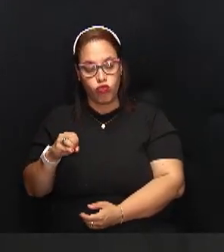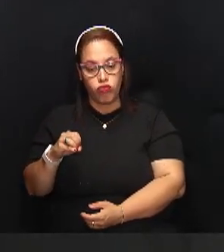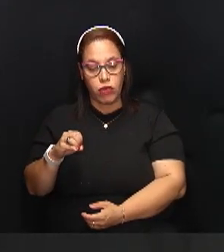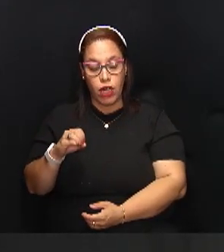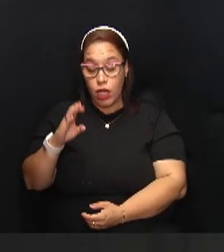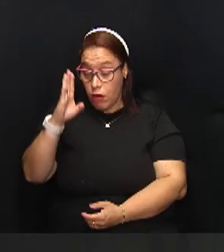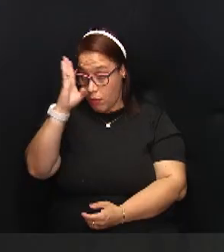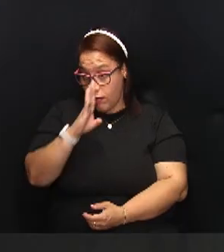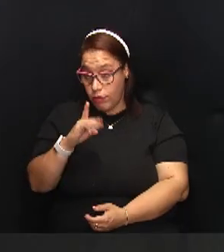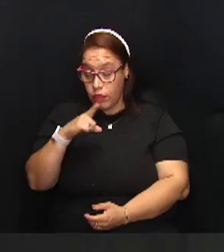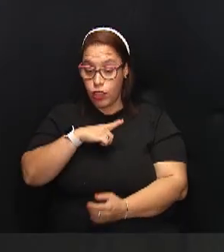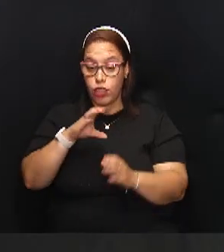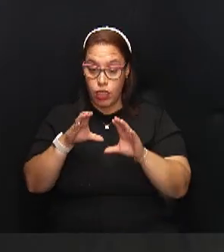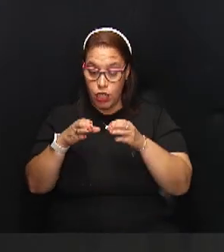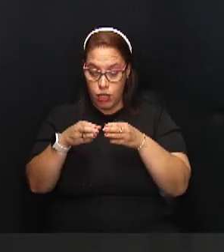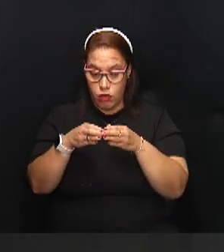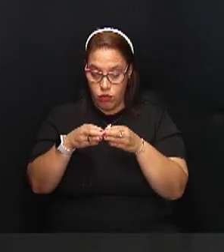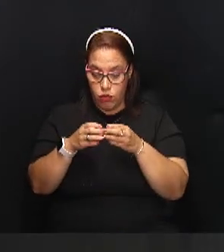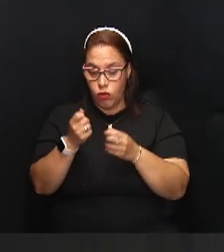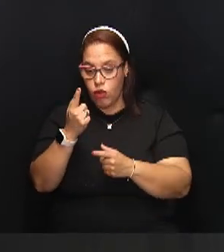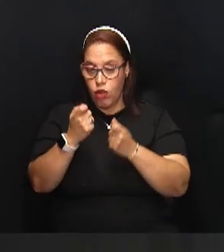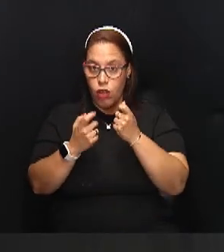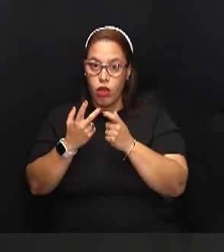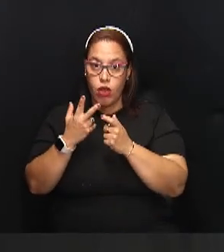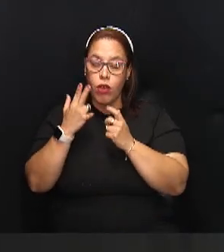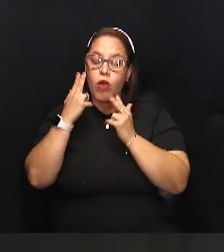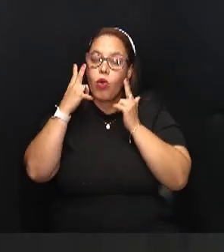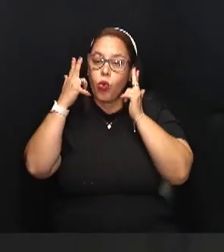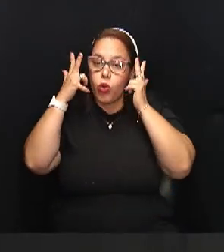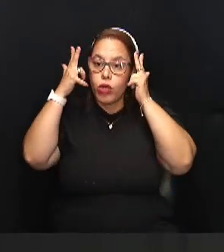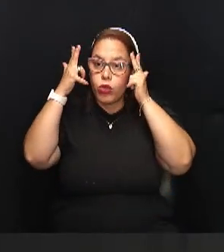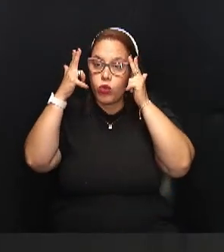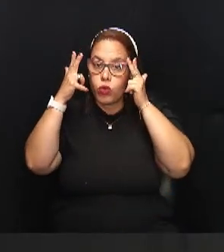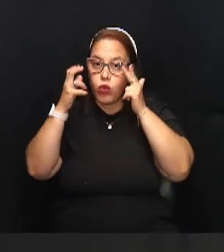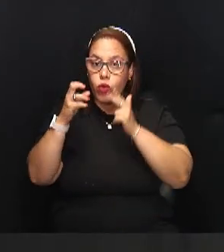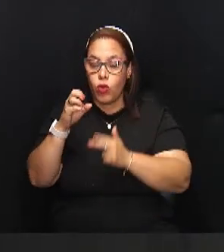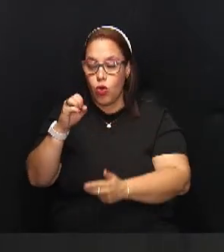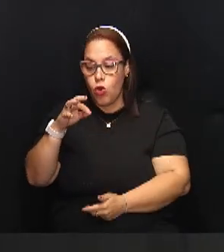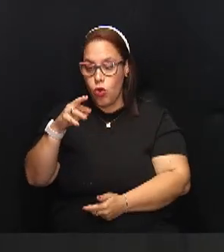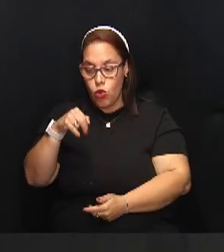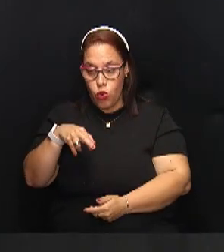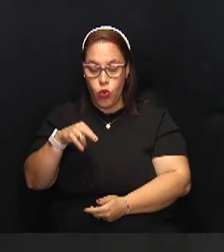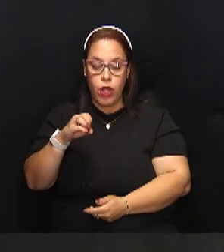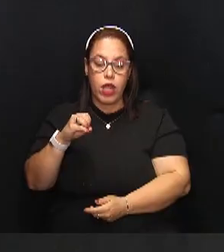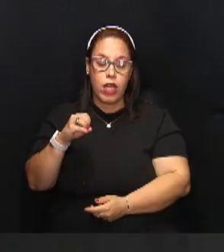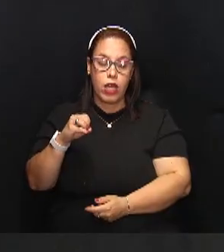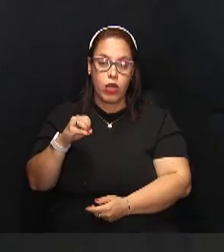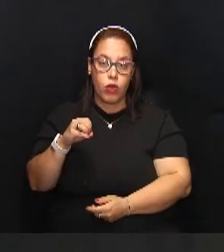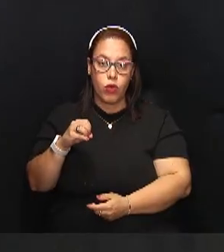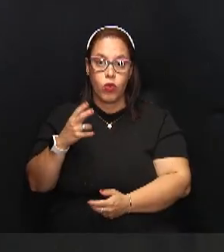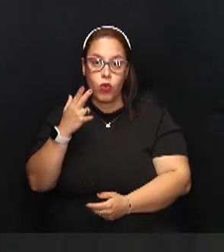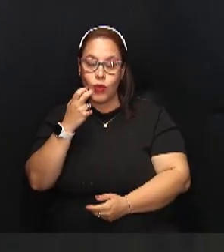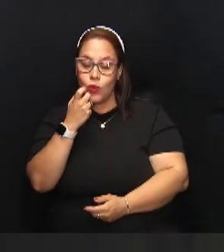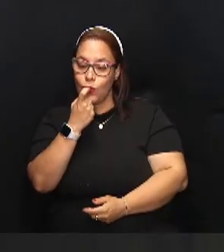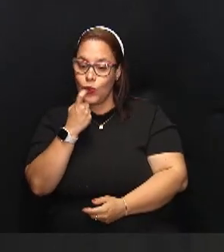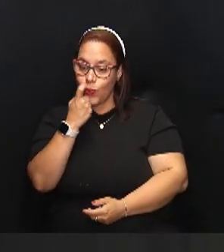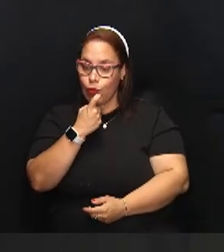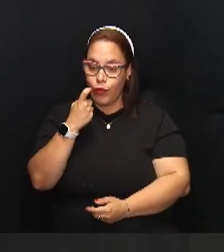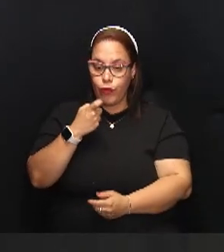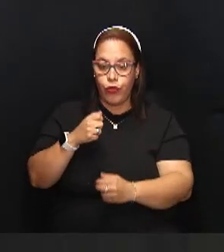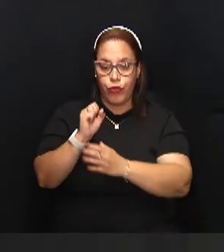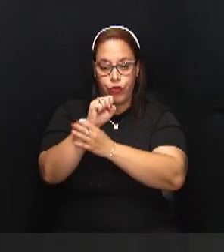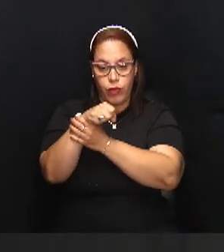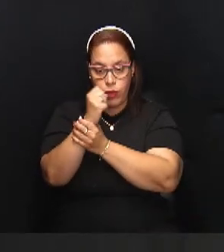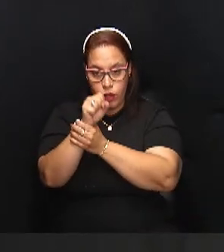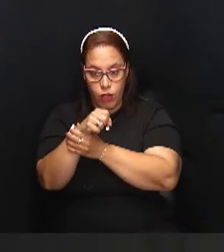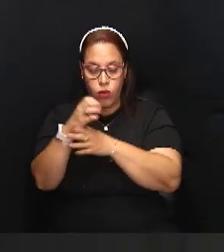tudo. Ele tinha na equipe dele alguns cirurgiões plásticos, otorrinolaringologistas, cirurgiões dentistas,